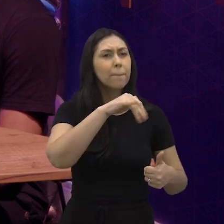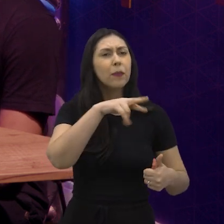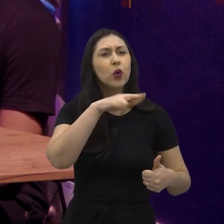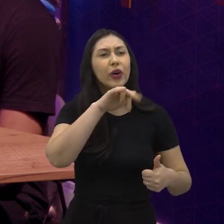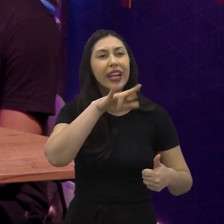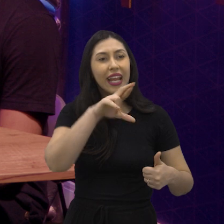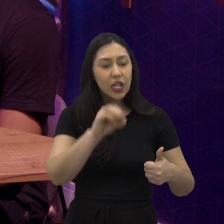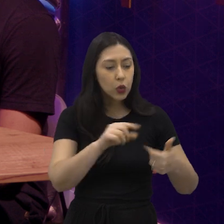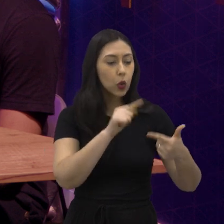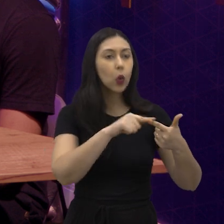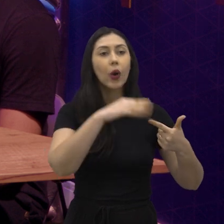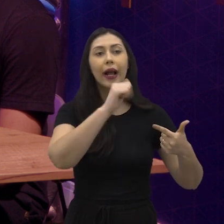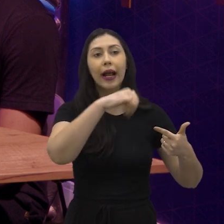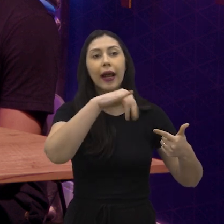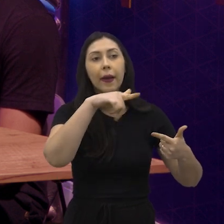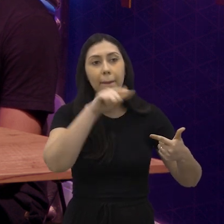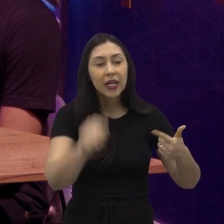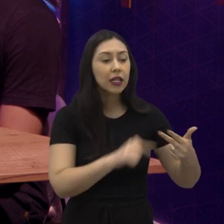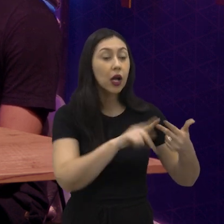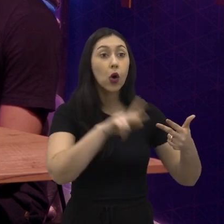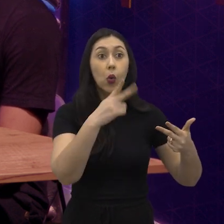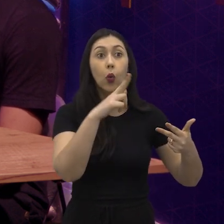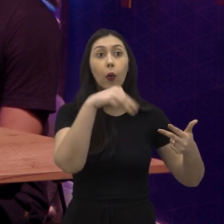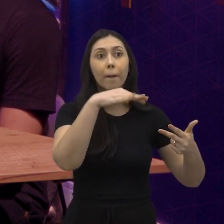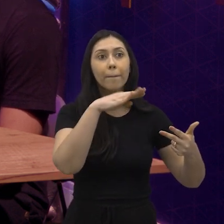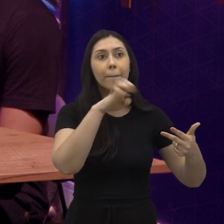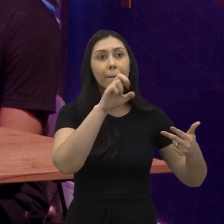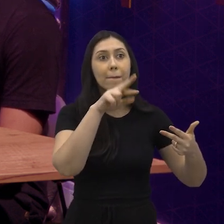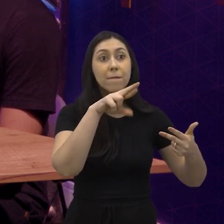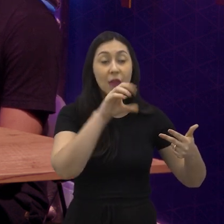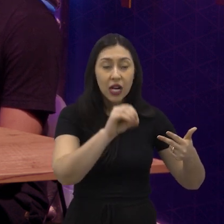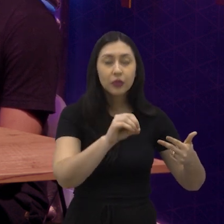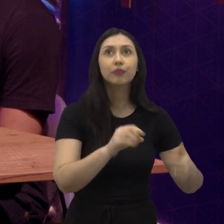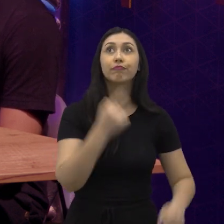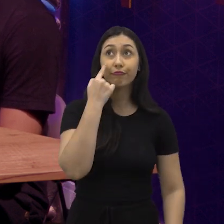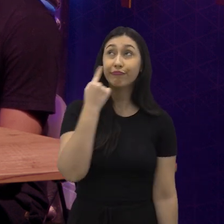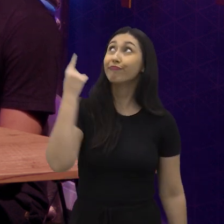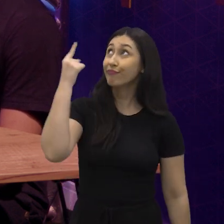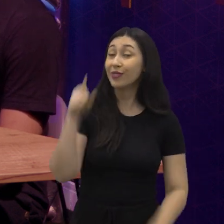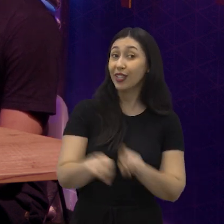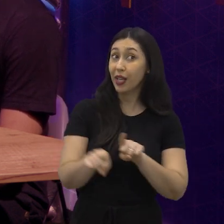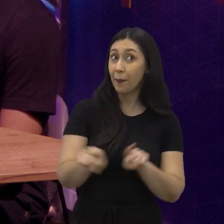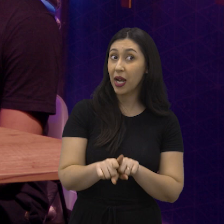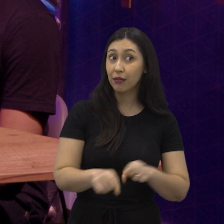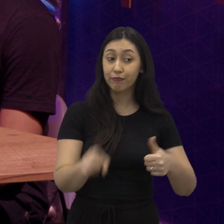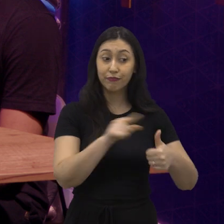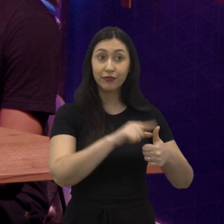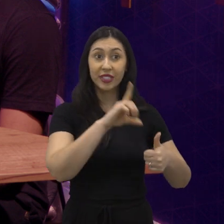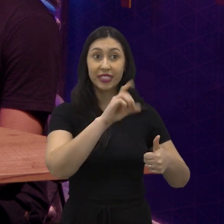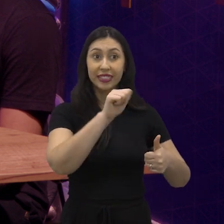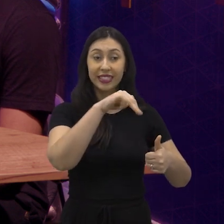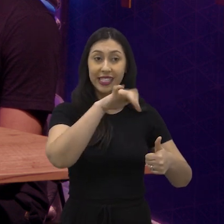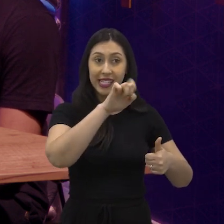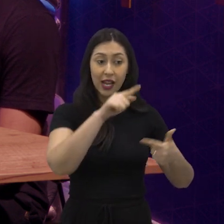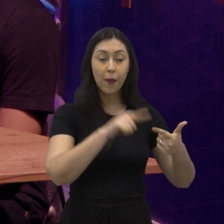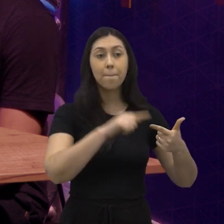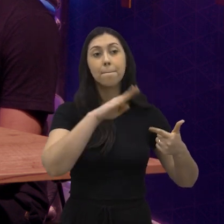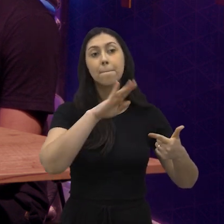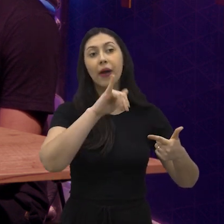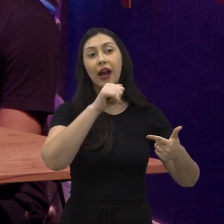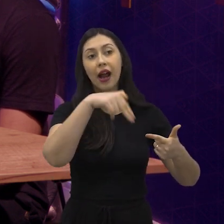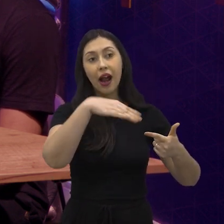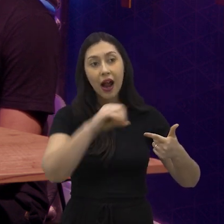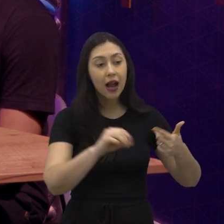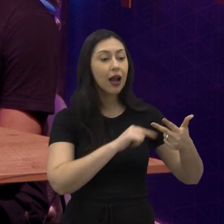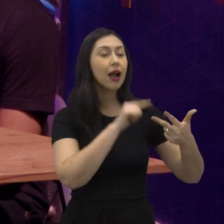gente, Camila Morgado, Humberto Carrão, um filmaço. E pra fechar, Morto Não Fala, de 2018, com Daniel de Oliveira, Bianca Camparato, Fabíola